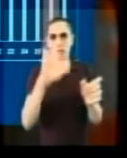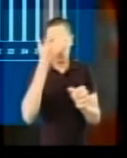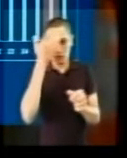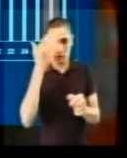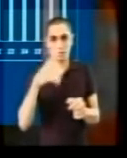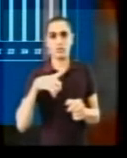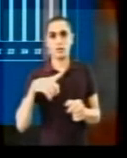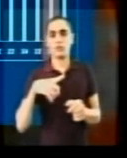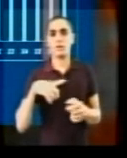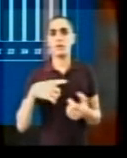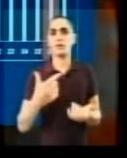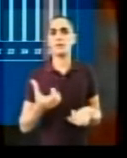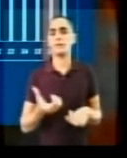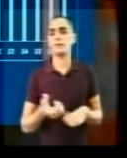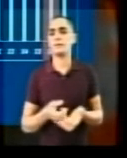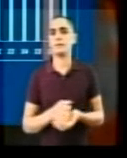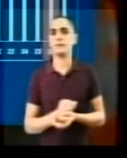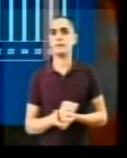55.